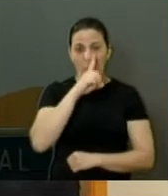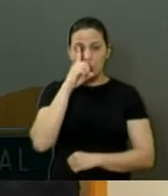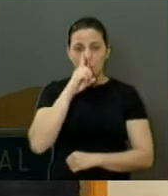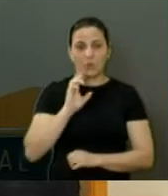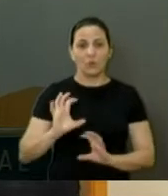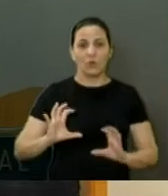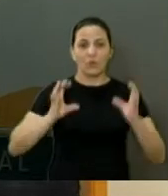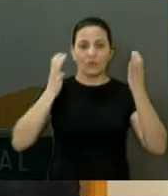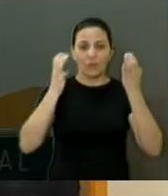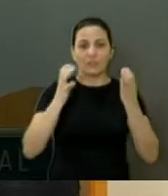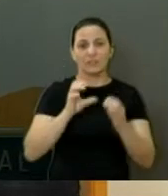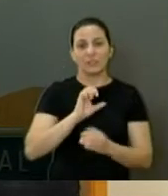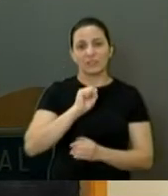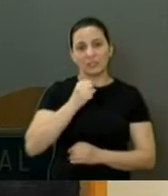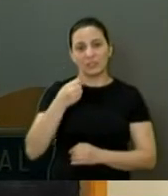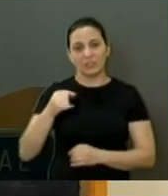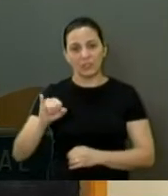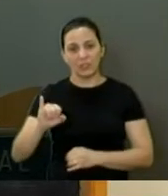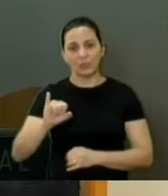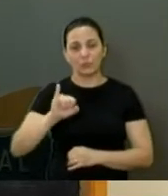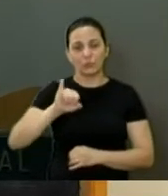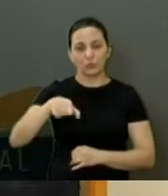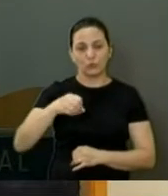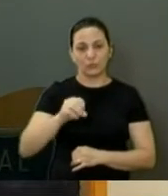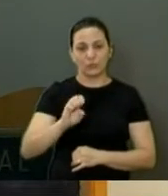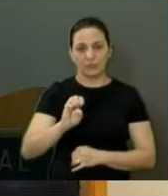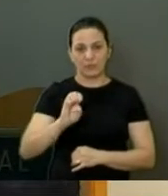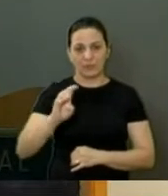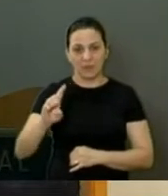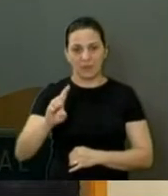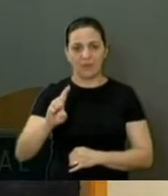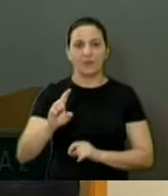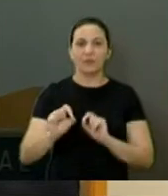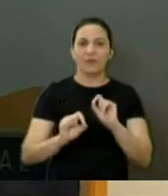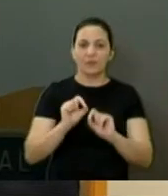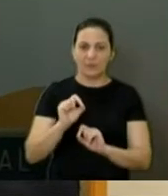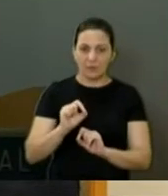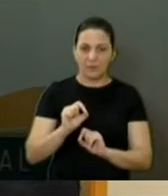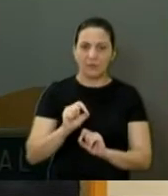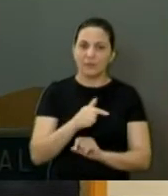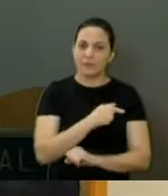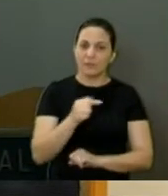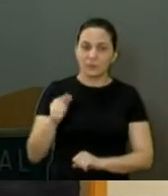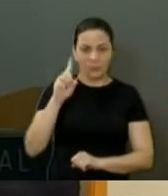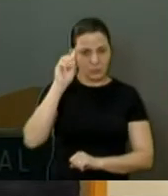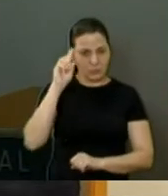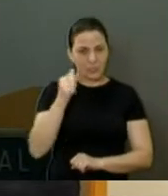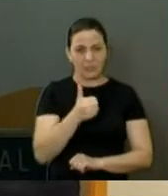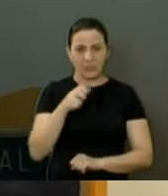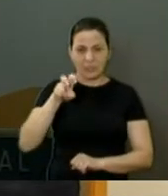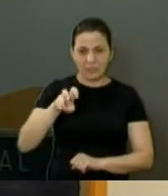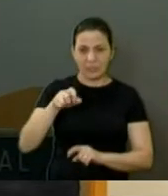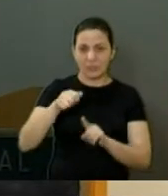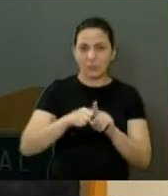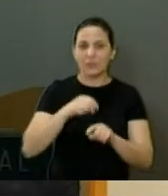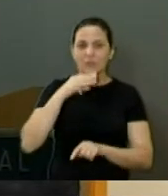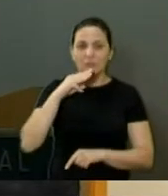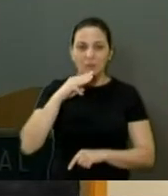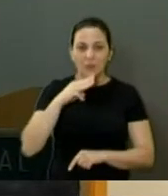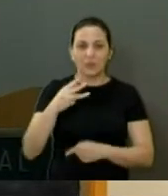também teve muito bom na minha semana dead a 15 mais com os recebemos